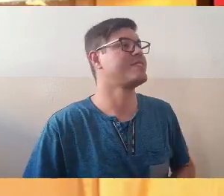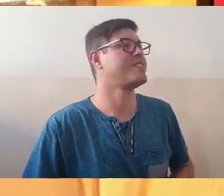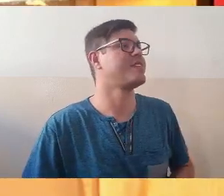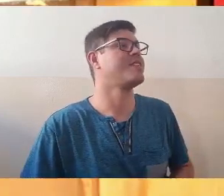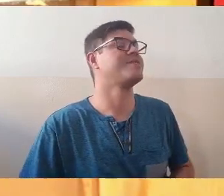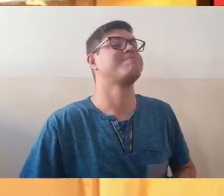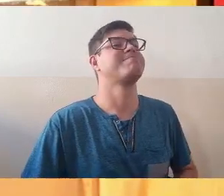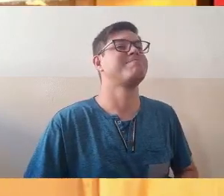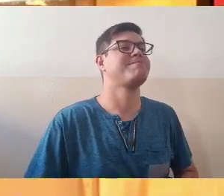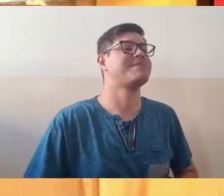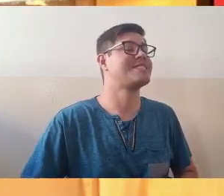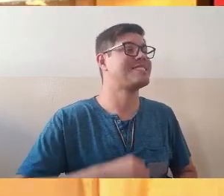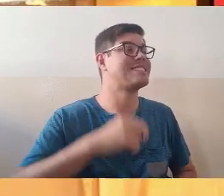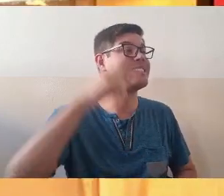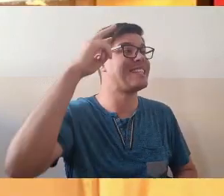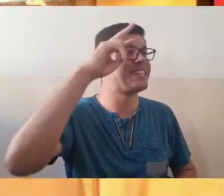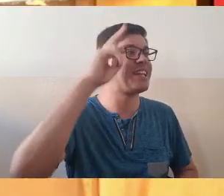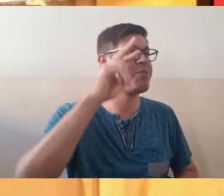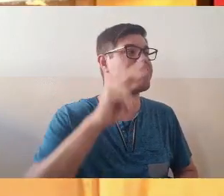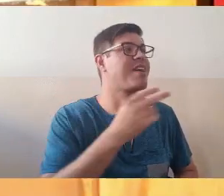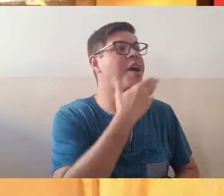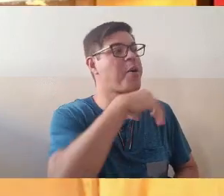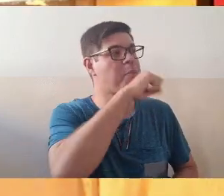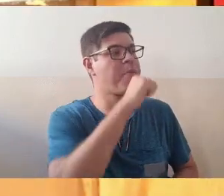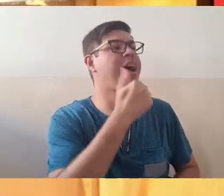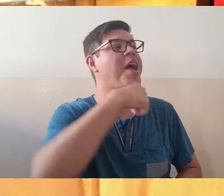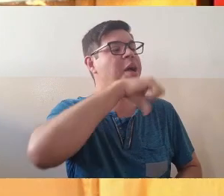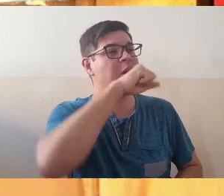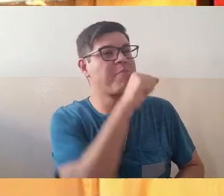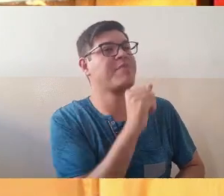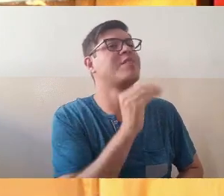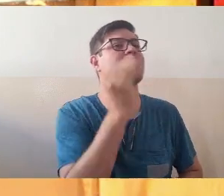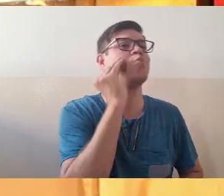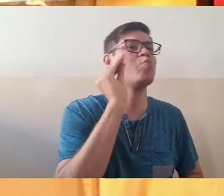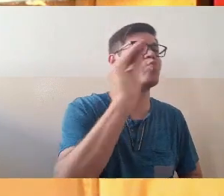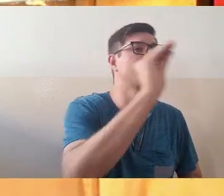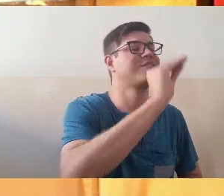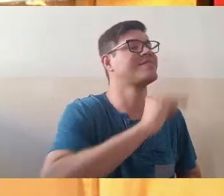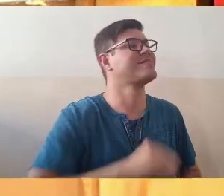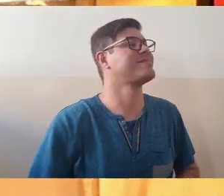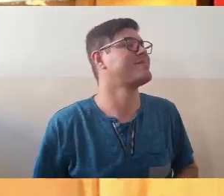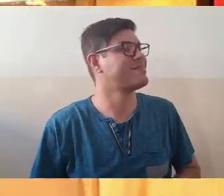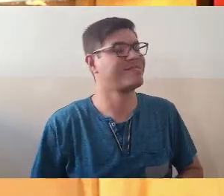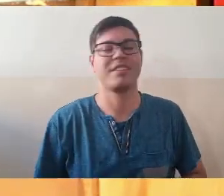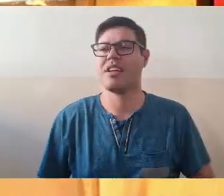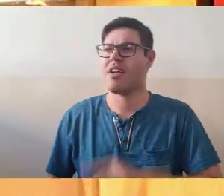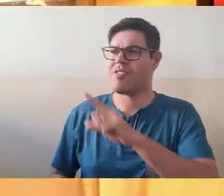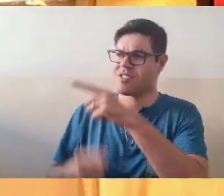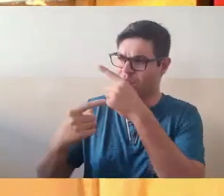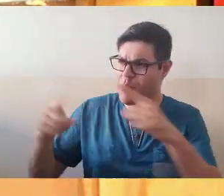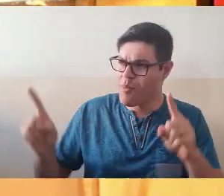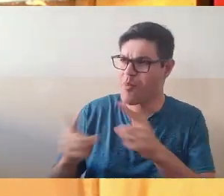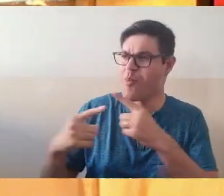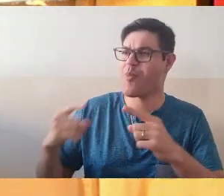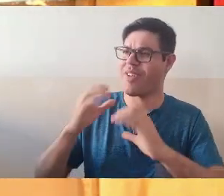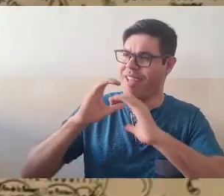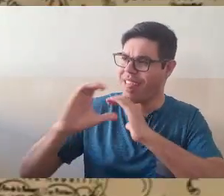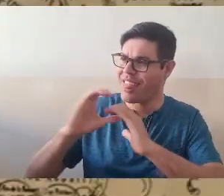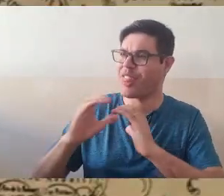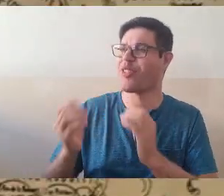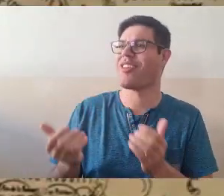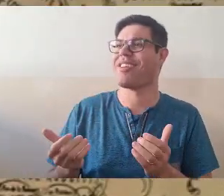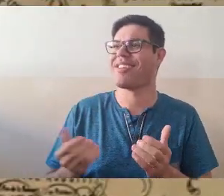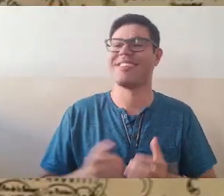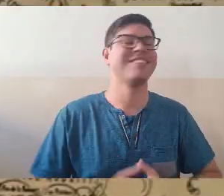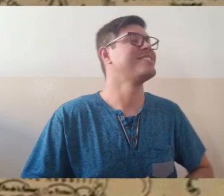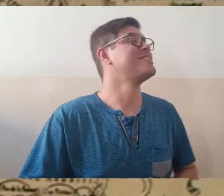O Fredo, você é músico, cantor, não é? Ô, Gil, é difícil saber o que eu já fiz